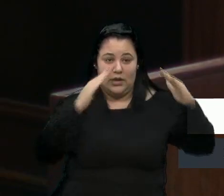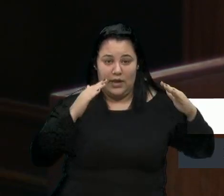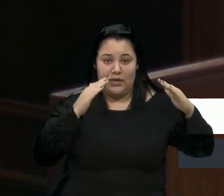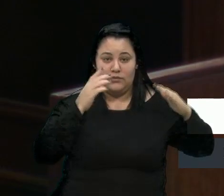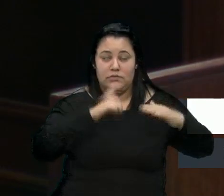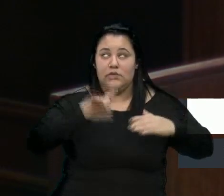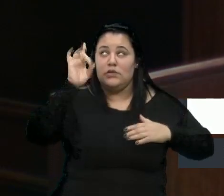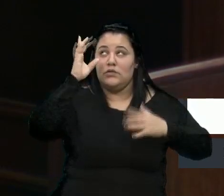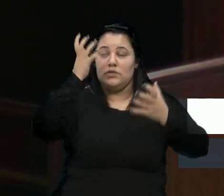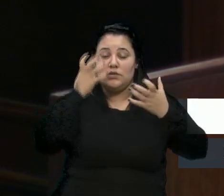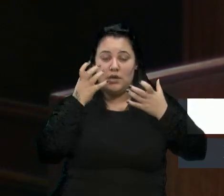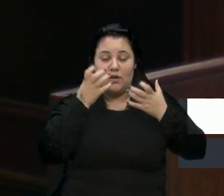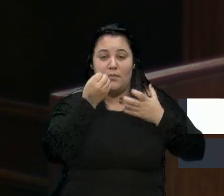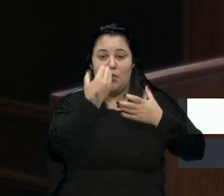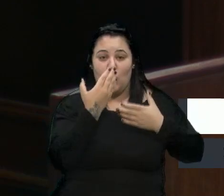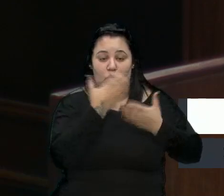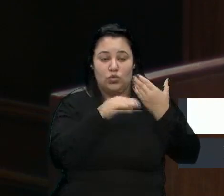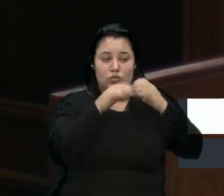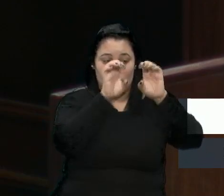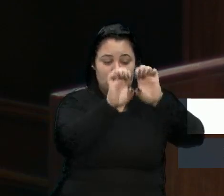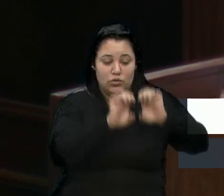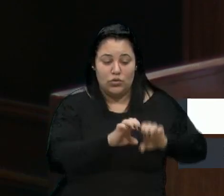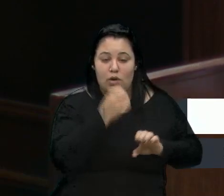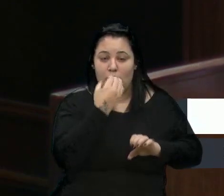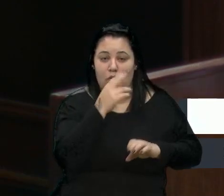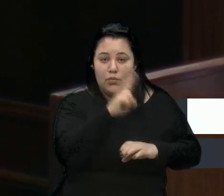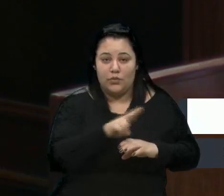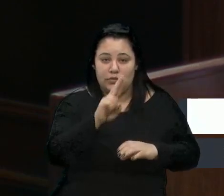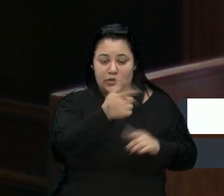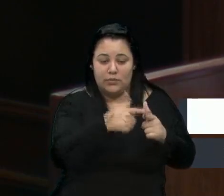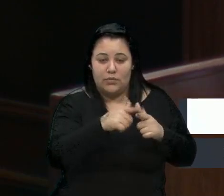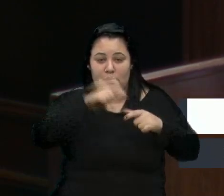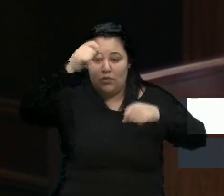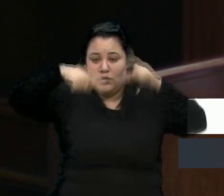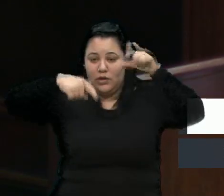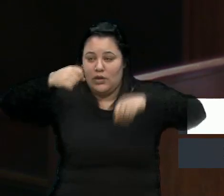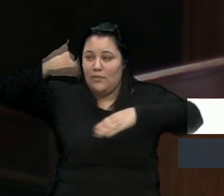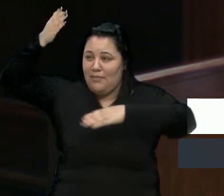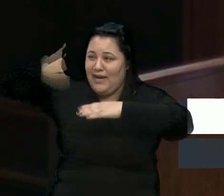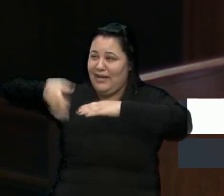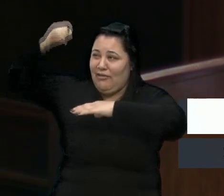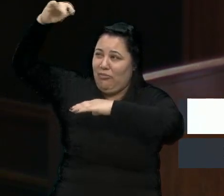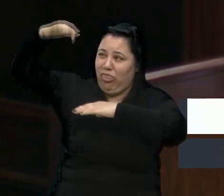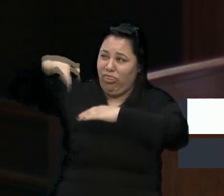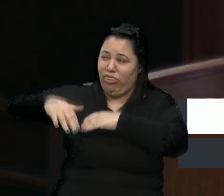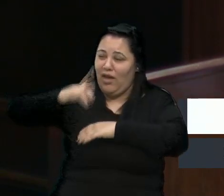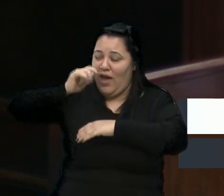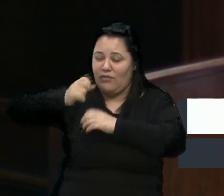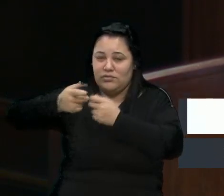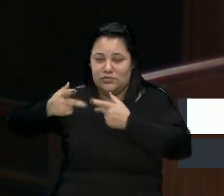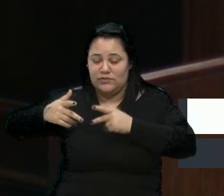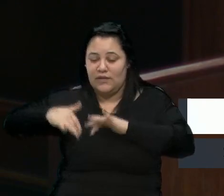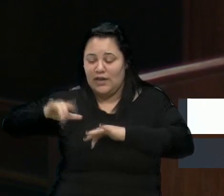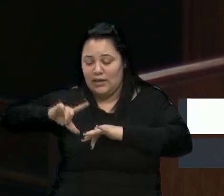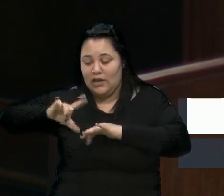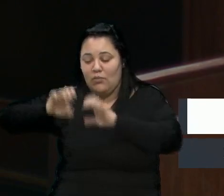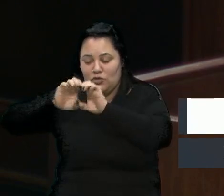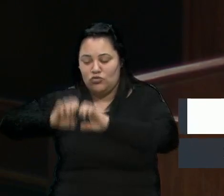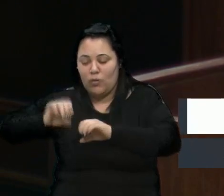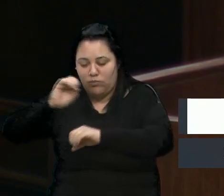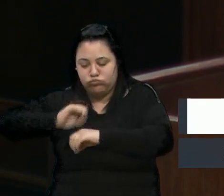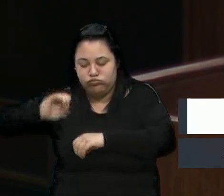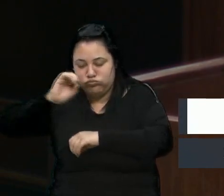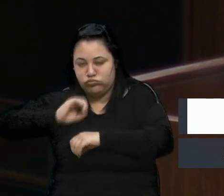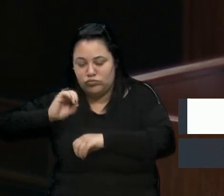em condições plenas, para nós não ter problema de goteira, infiltrações, enfim, um local digno para essas pessoas